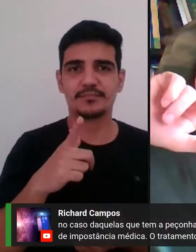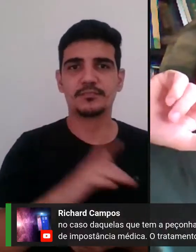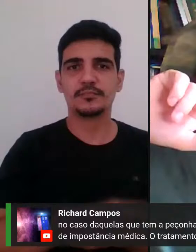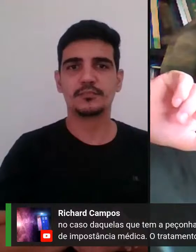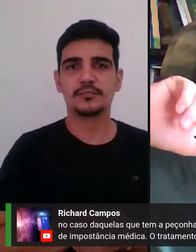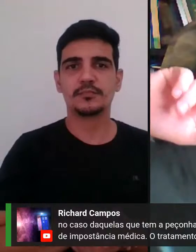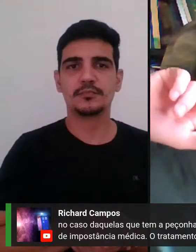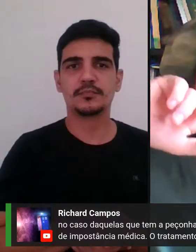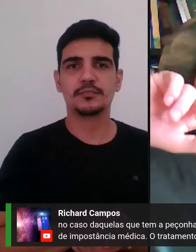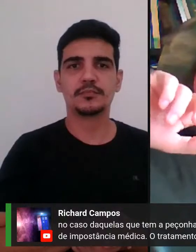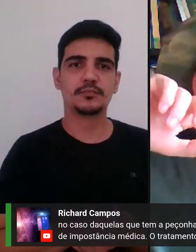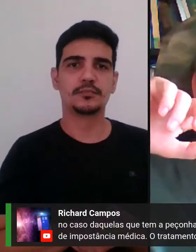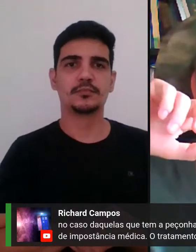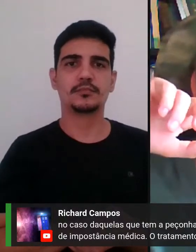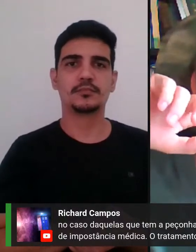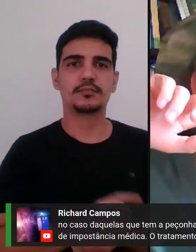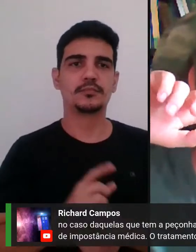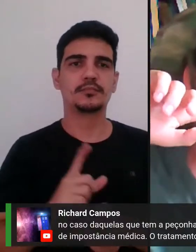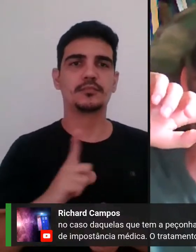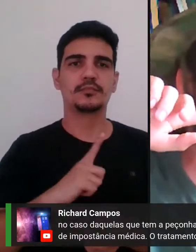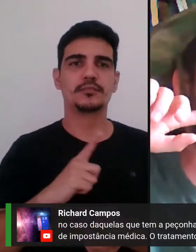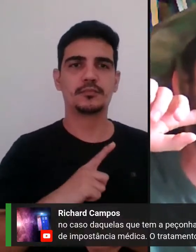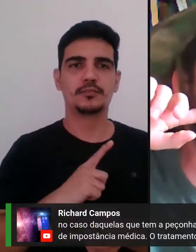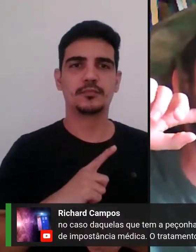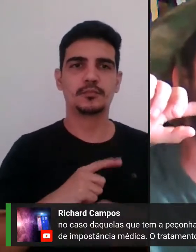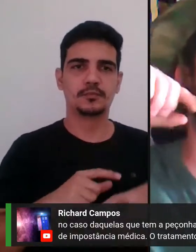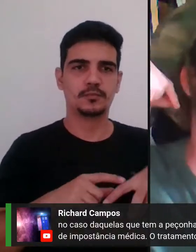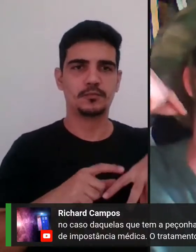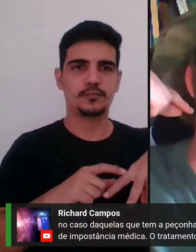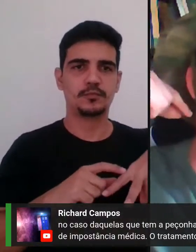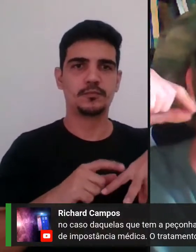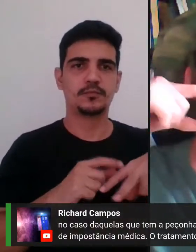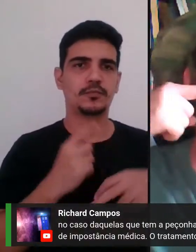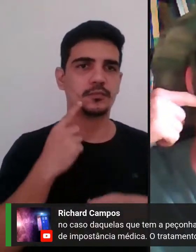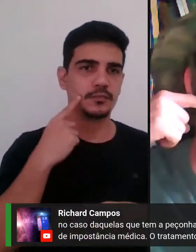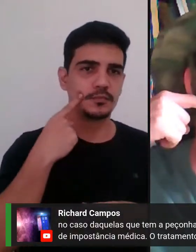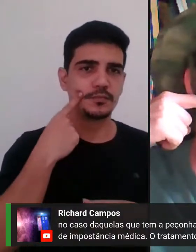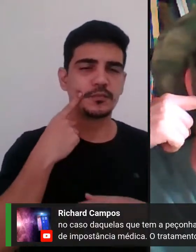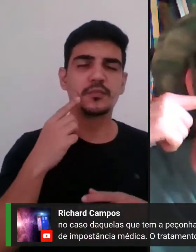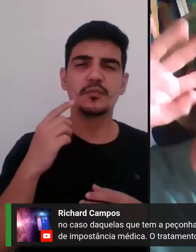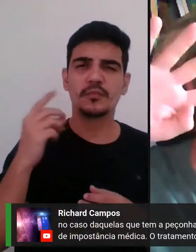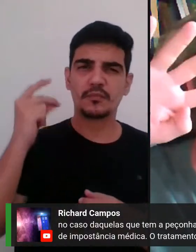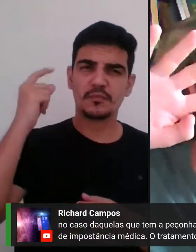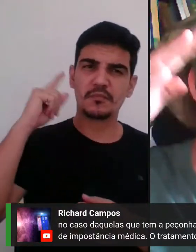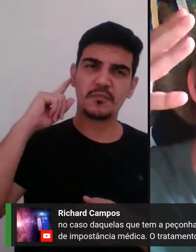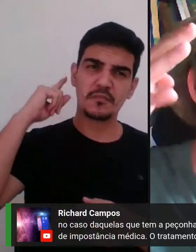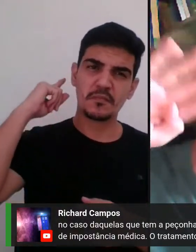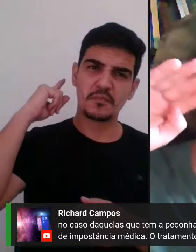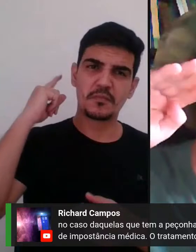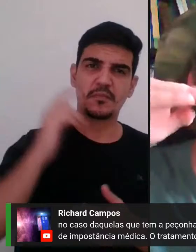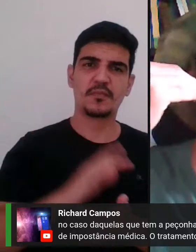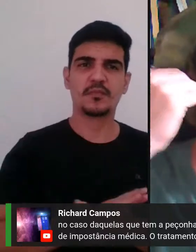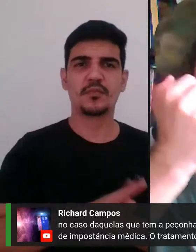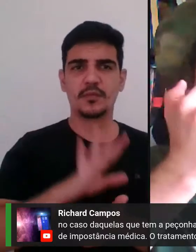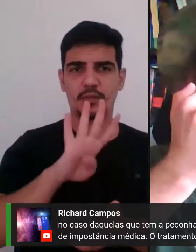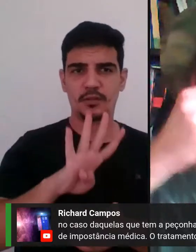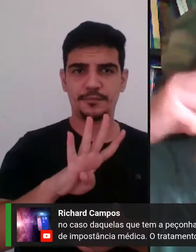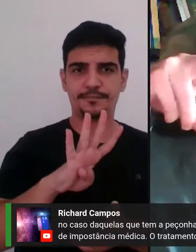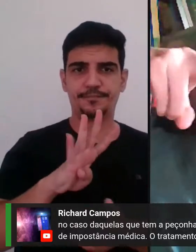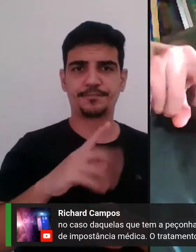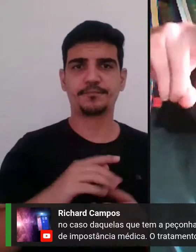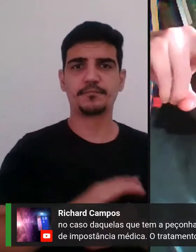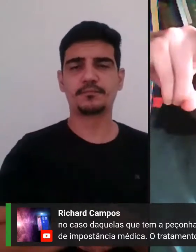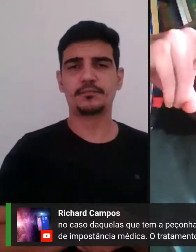uma dentição lá no fundo da boca, chamada dentição opistoglifa. Né? Nós temos 4 tipos de dentições principais,